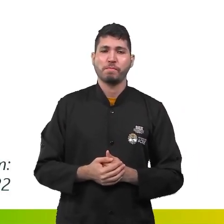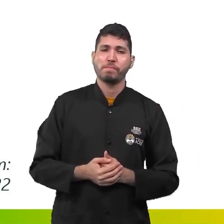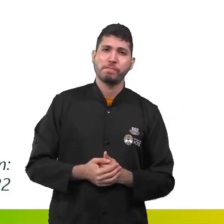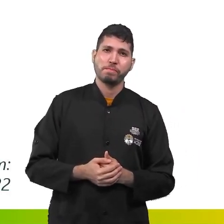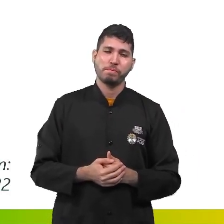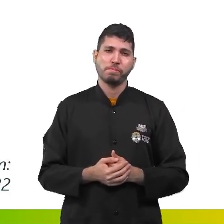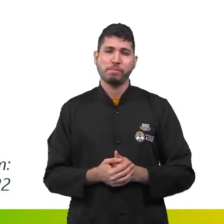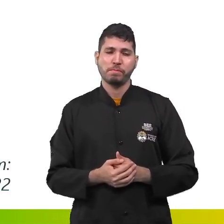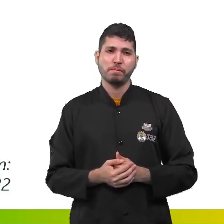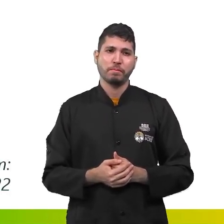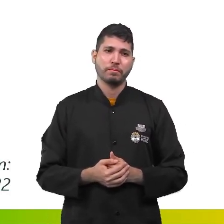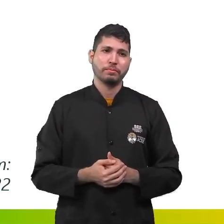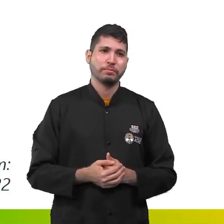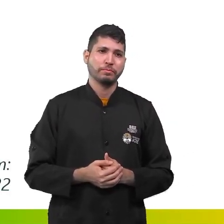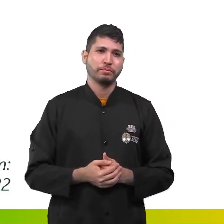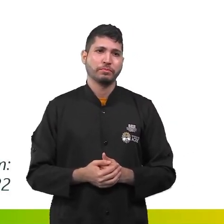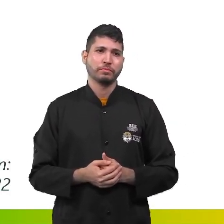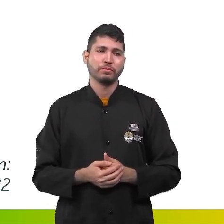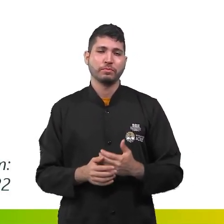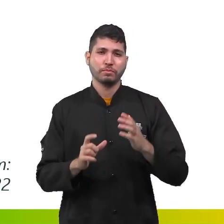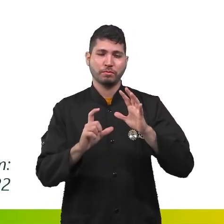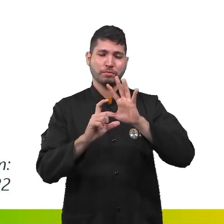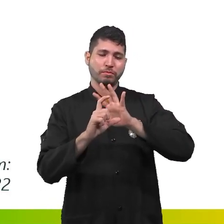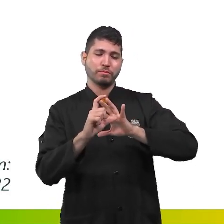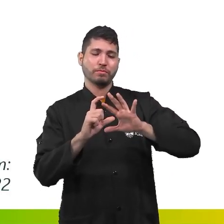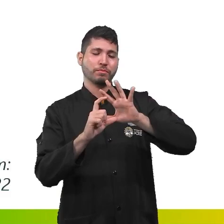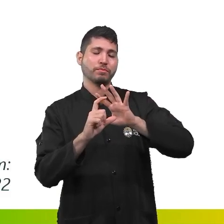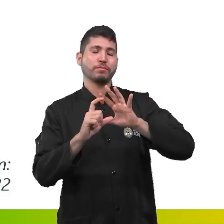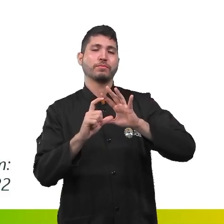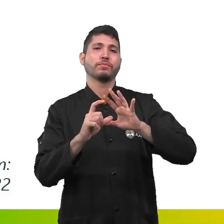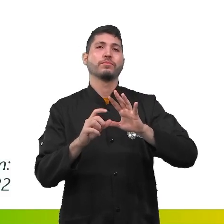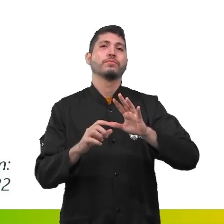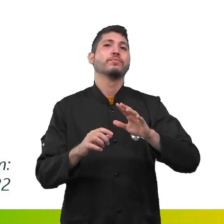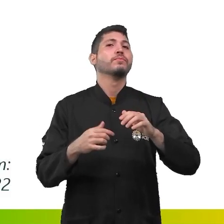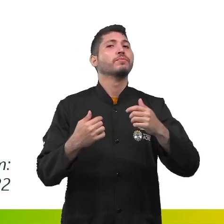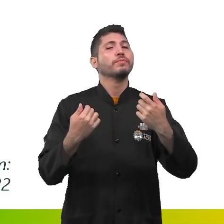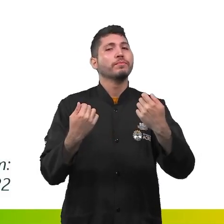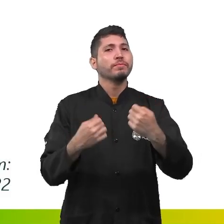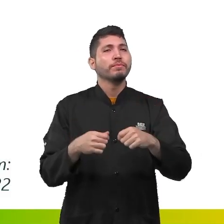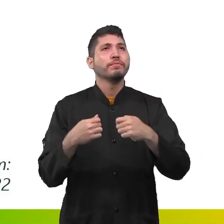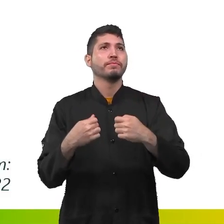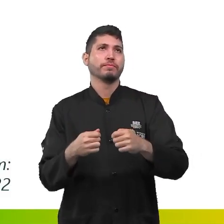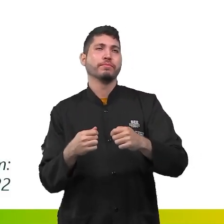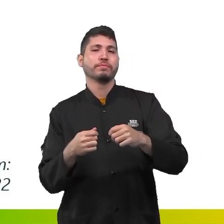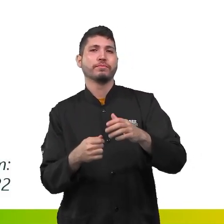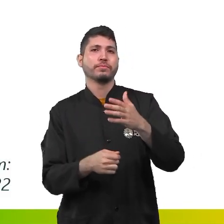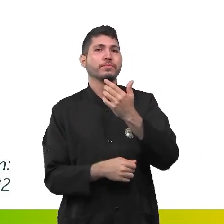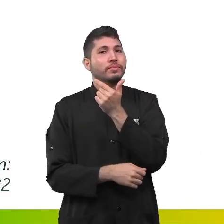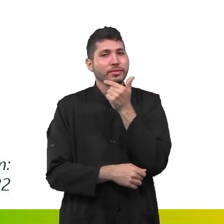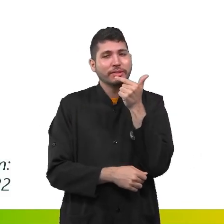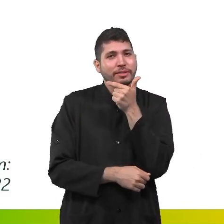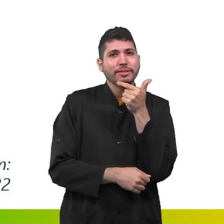charge evoca uma situação de disputa. Seu efeito humorístico, ou seja, o efeito de humor,